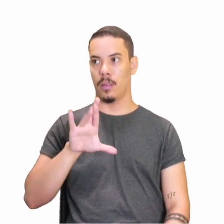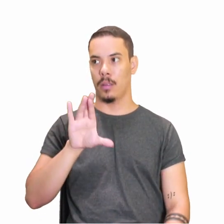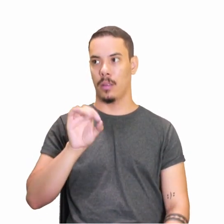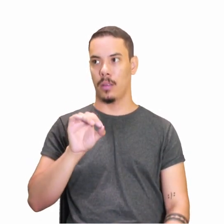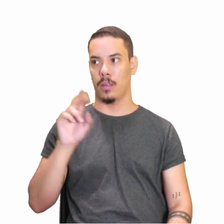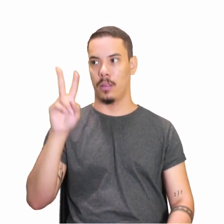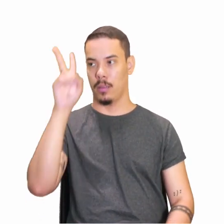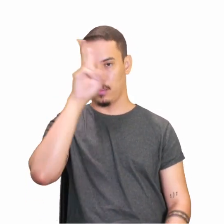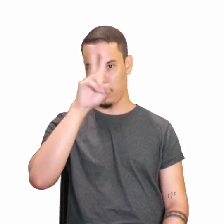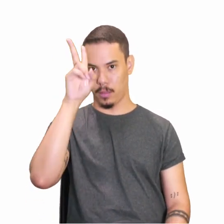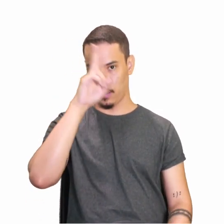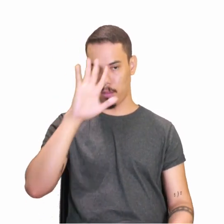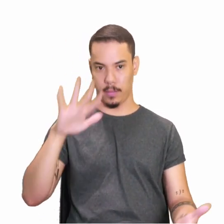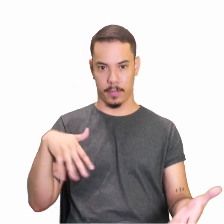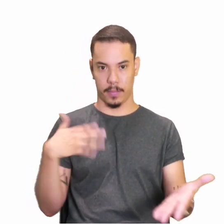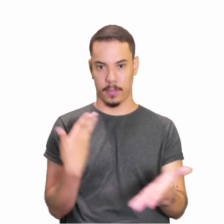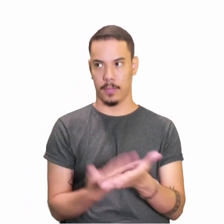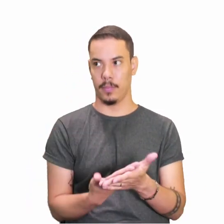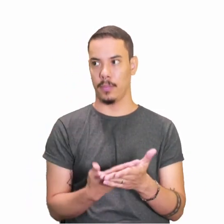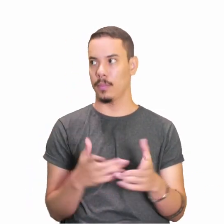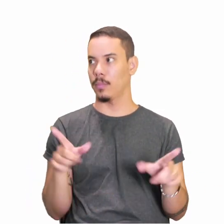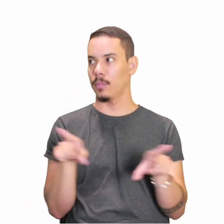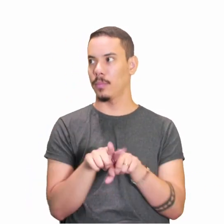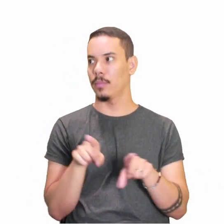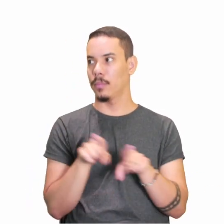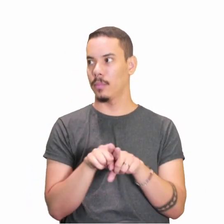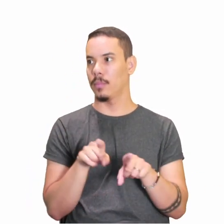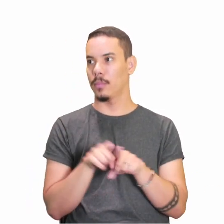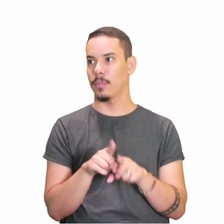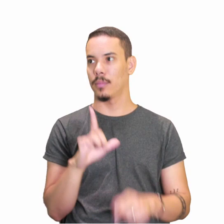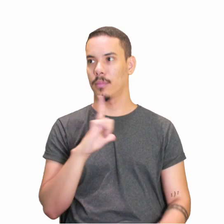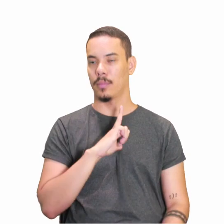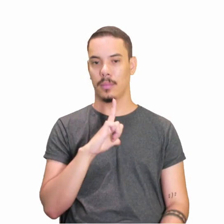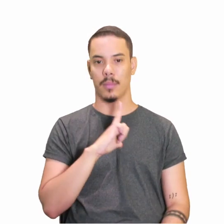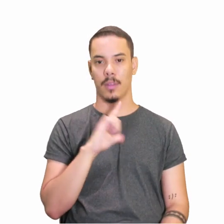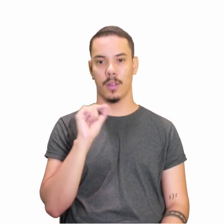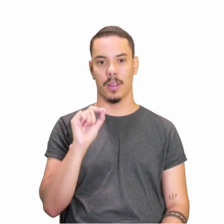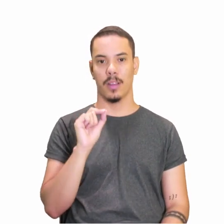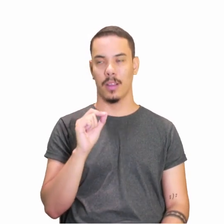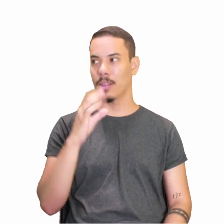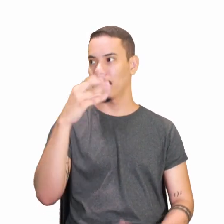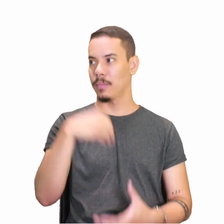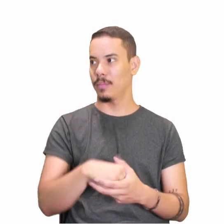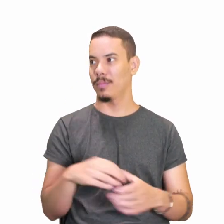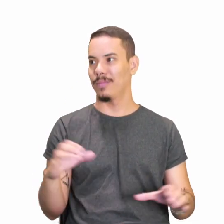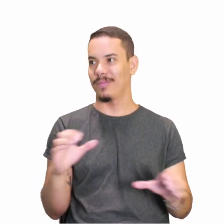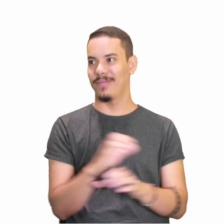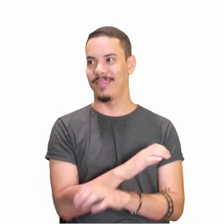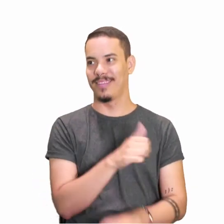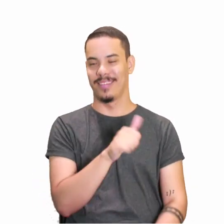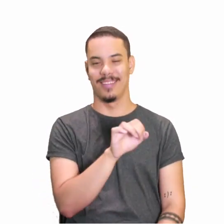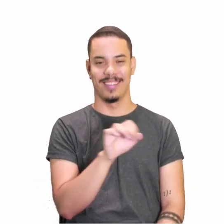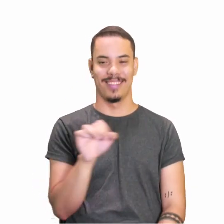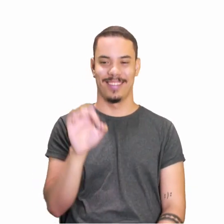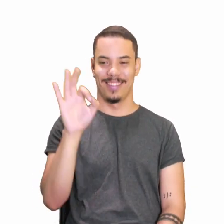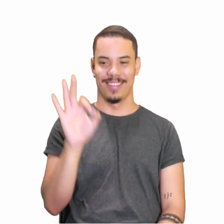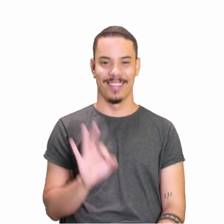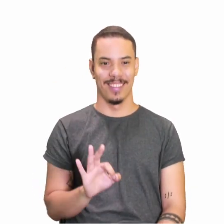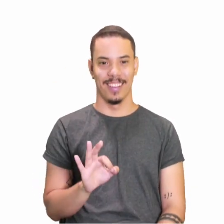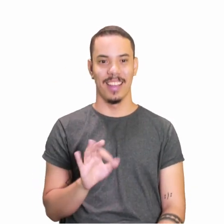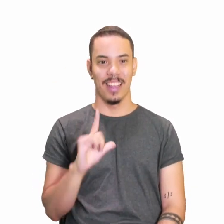completo. Não é porque ele é um texto relativamente pequeno que ele não vai ser na sua íntegra, tá? Ele possui um